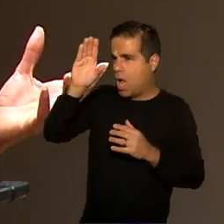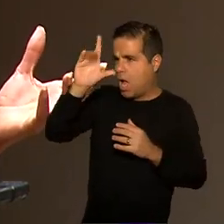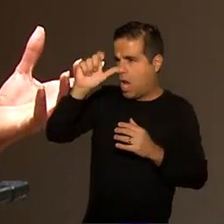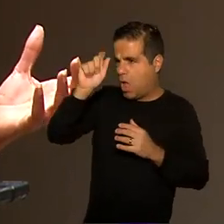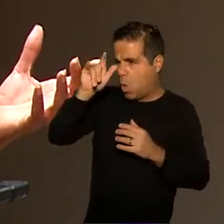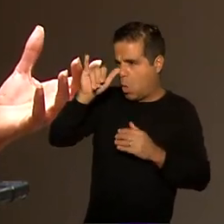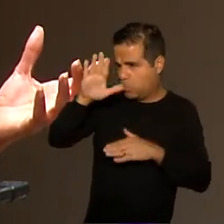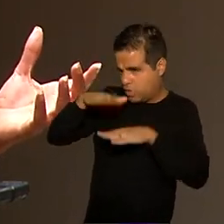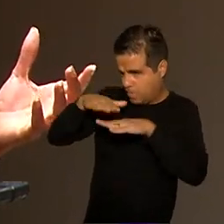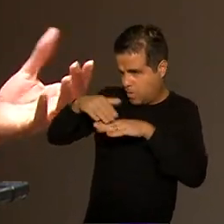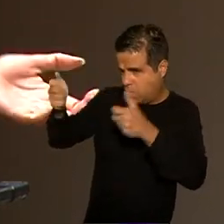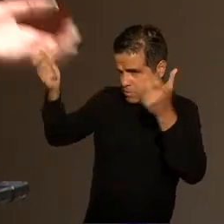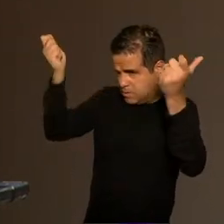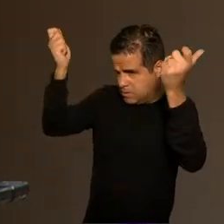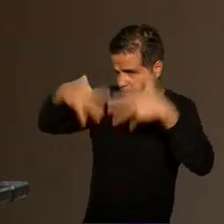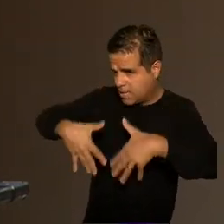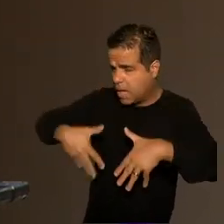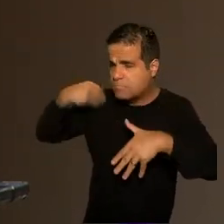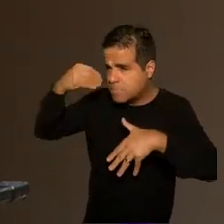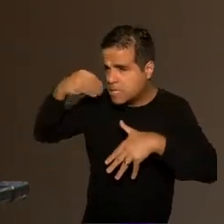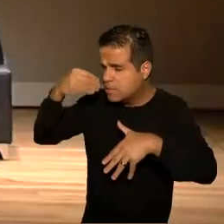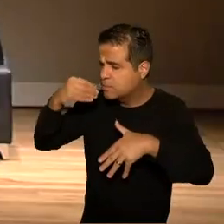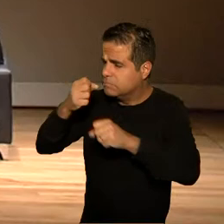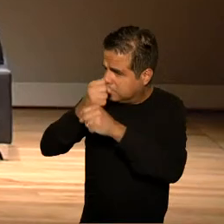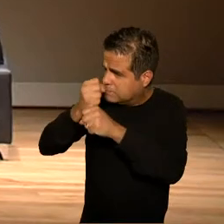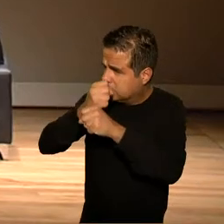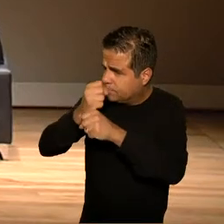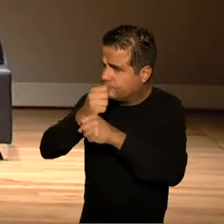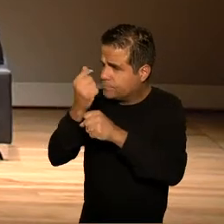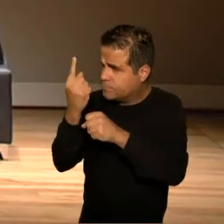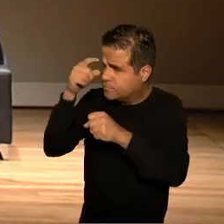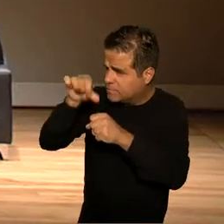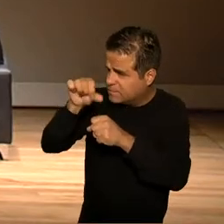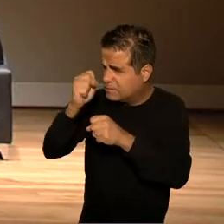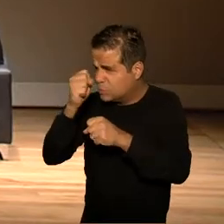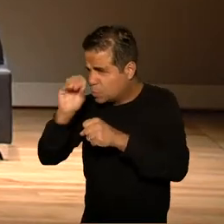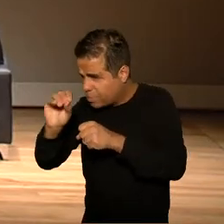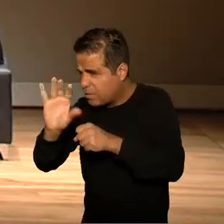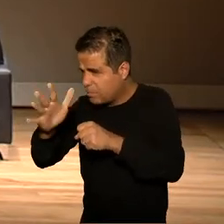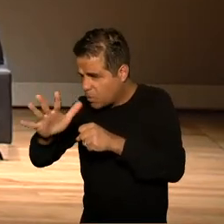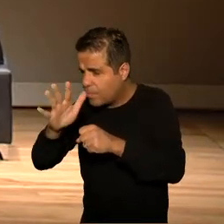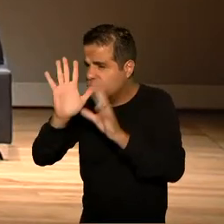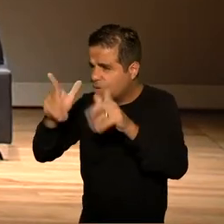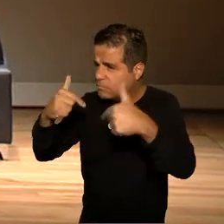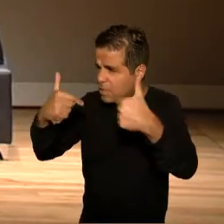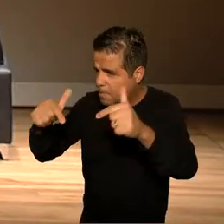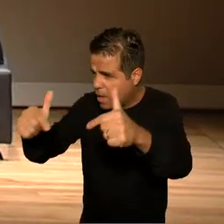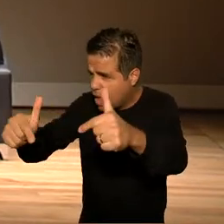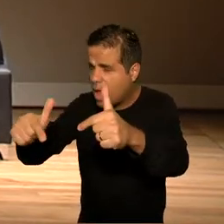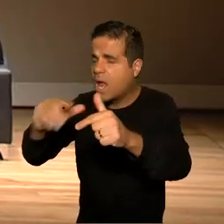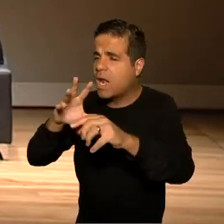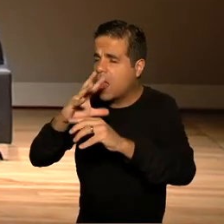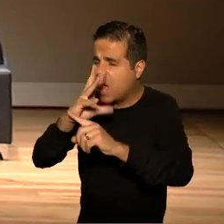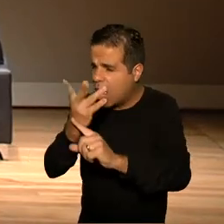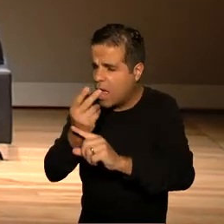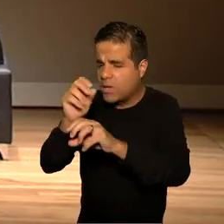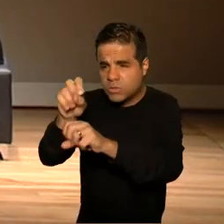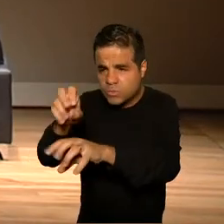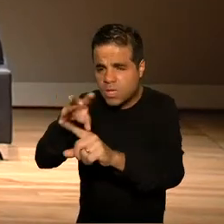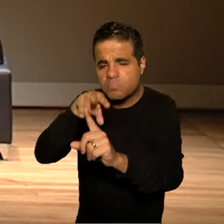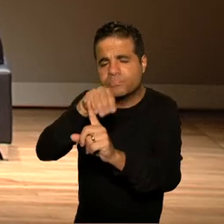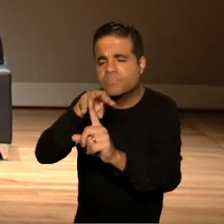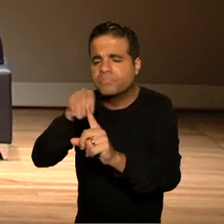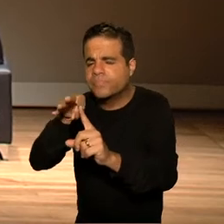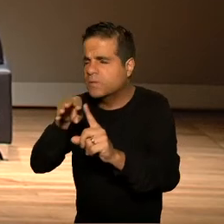conta pra gente um pouco da sua experiência Você trabalha desde os anos de 1980 já com arte de educação e com